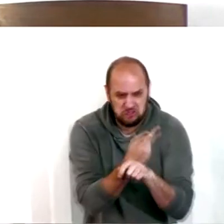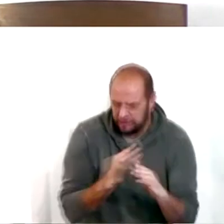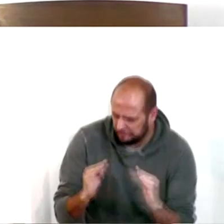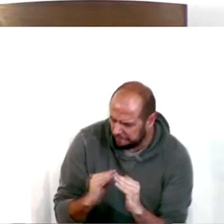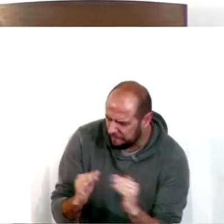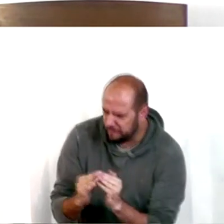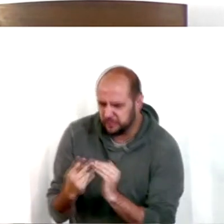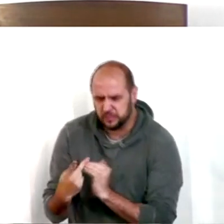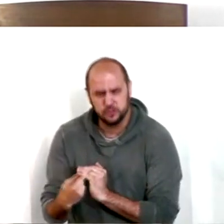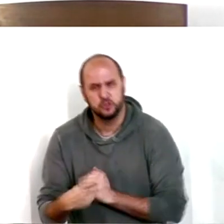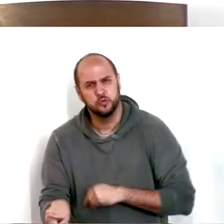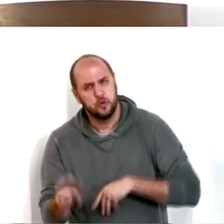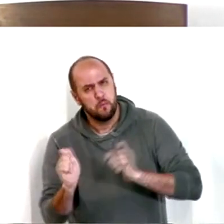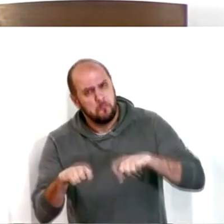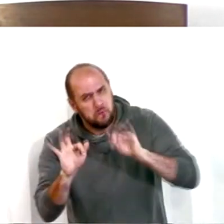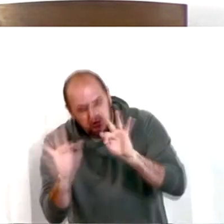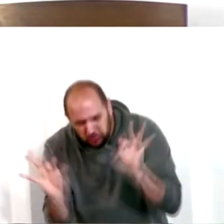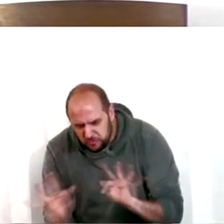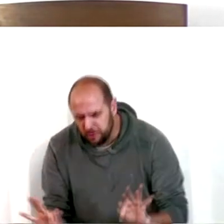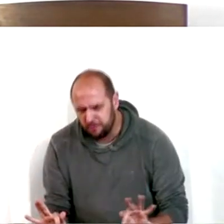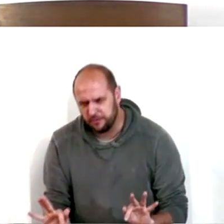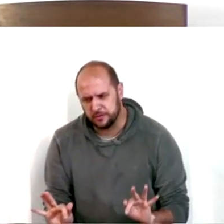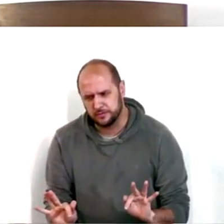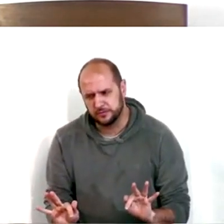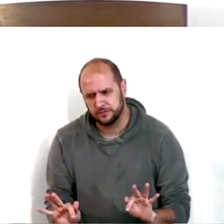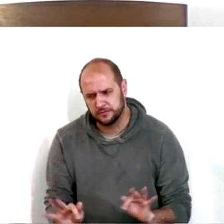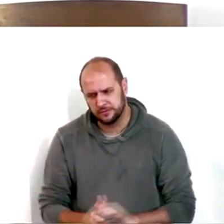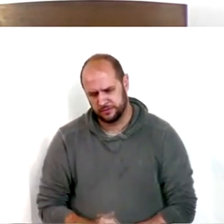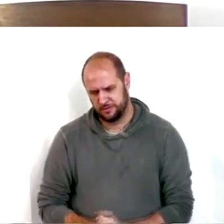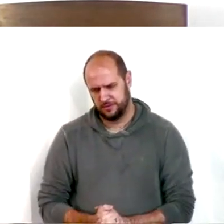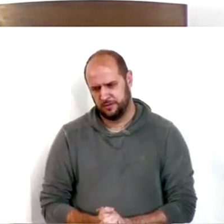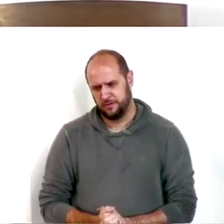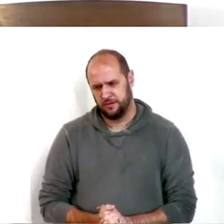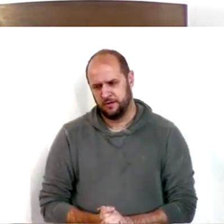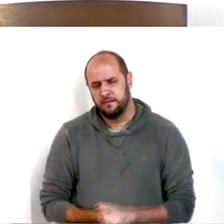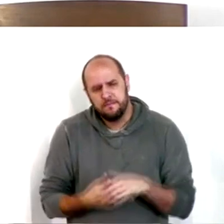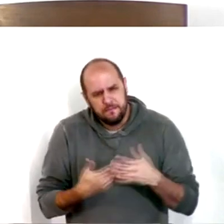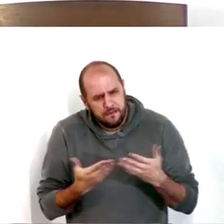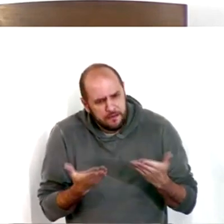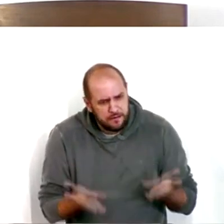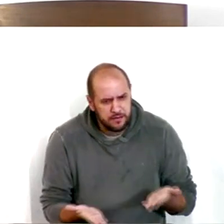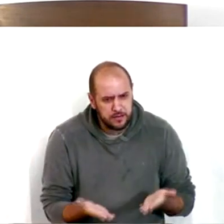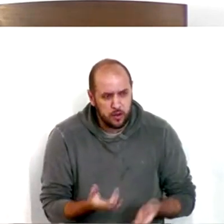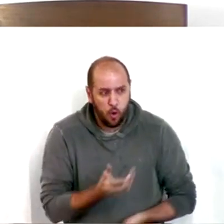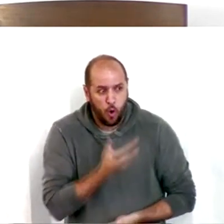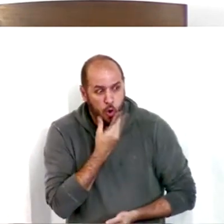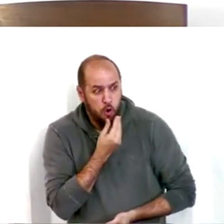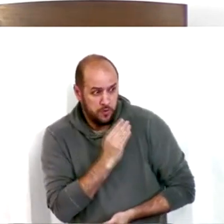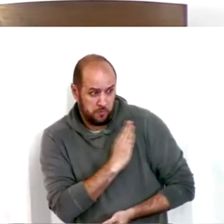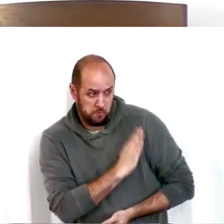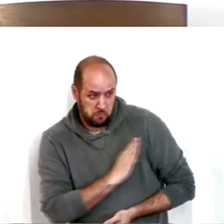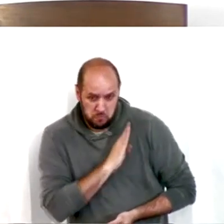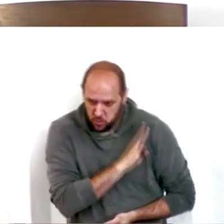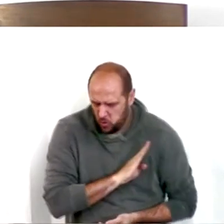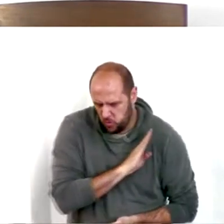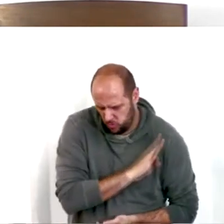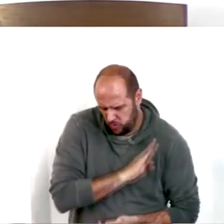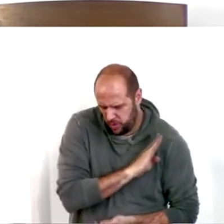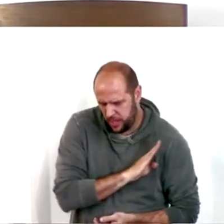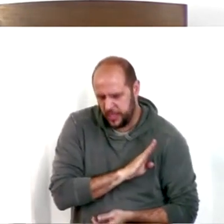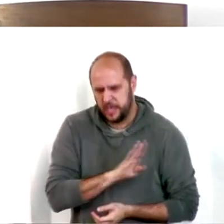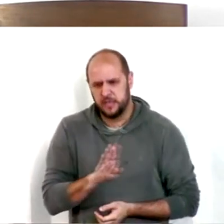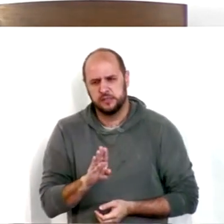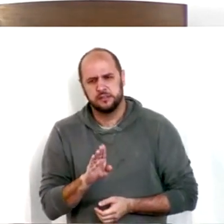lar para que sejas feliz? Ora, pois não é Boaz, na companhia de cujas